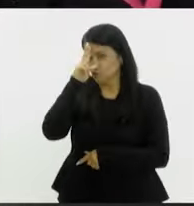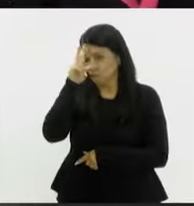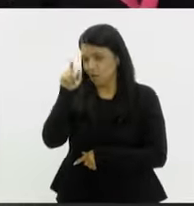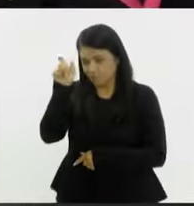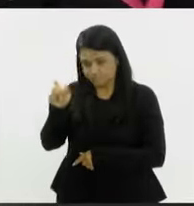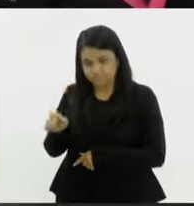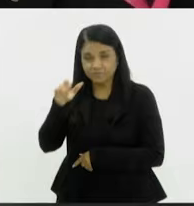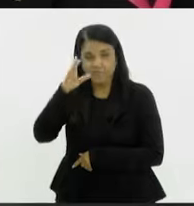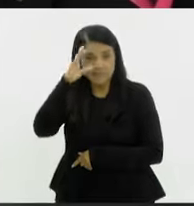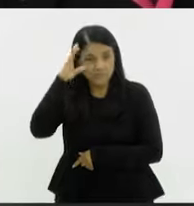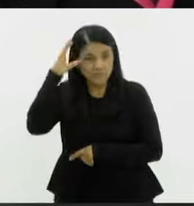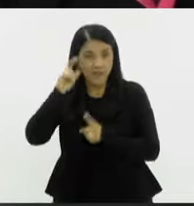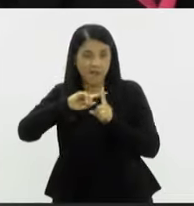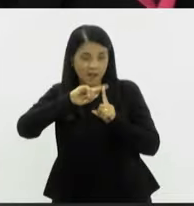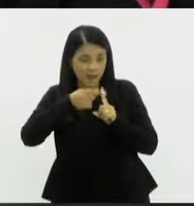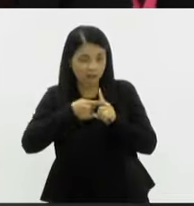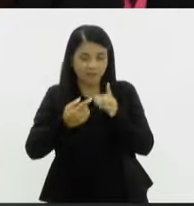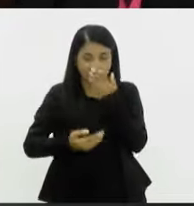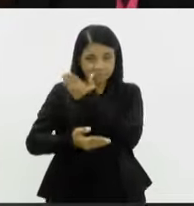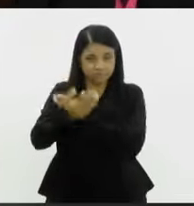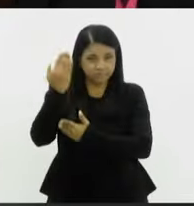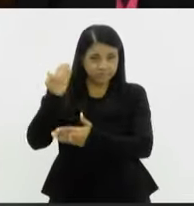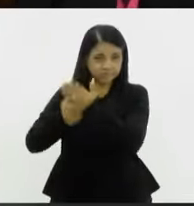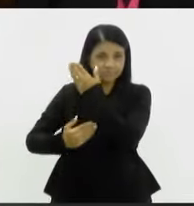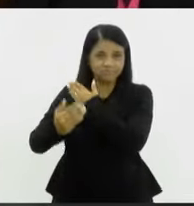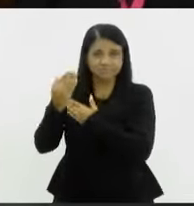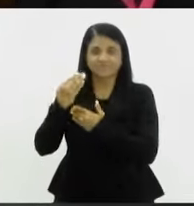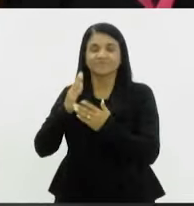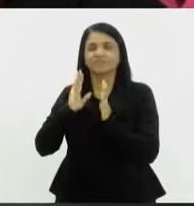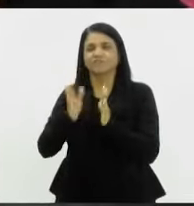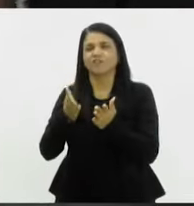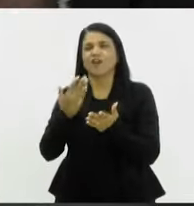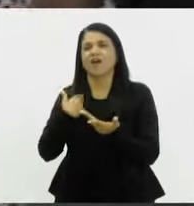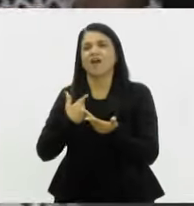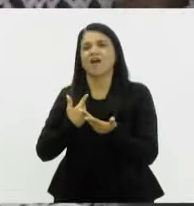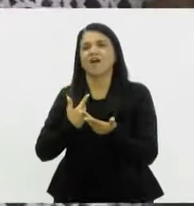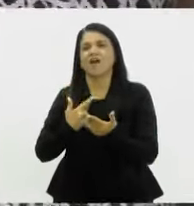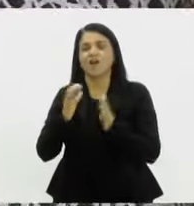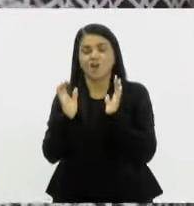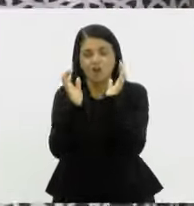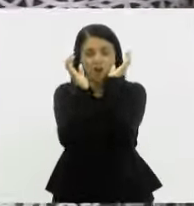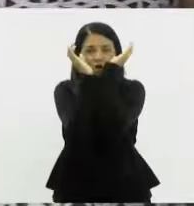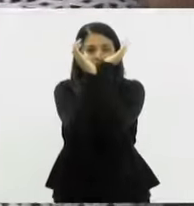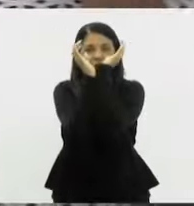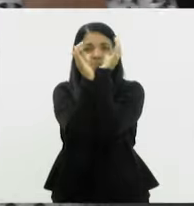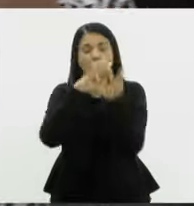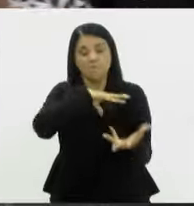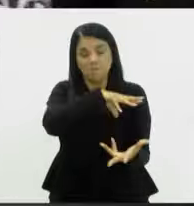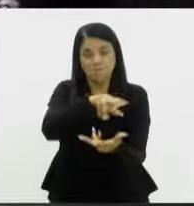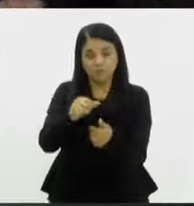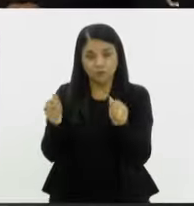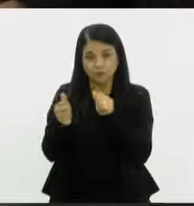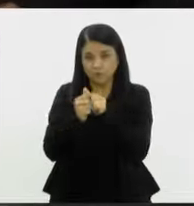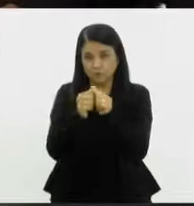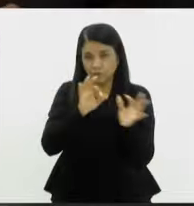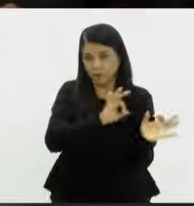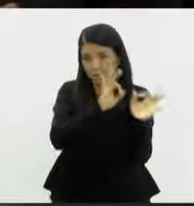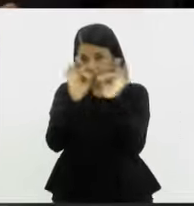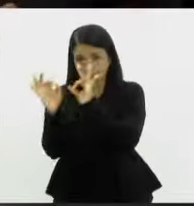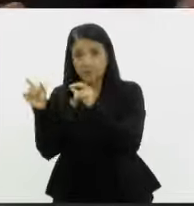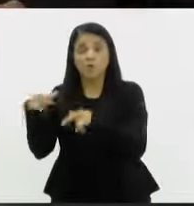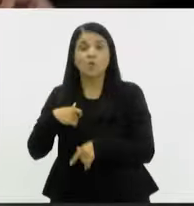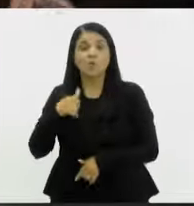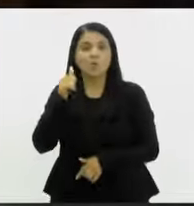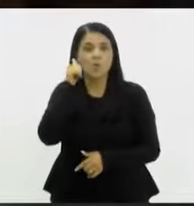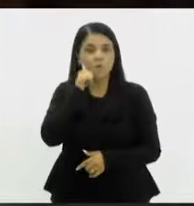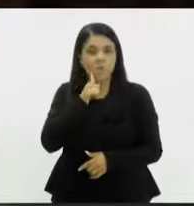ainda lá atrás já já nos já assistimos a copa do mundo juntas até que o Fernando Jordão que é o marido e o prefeito